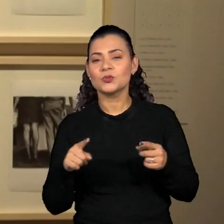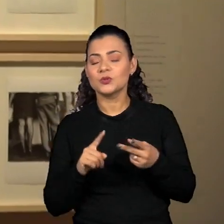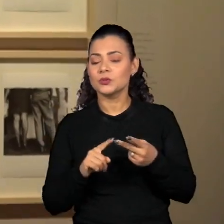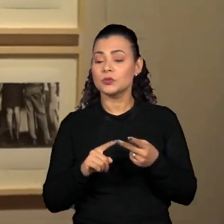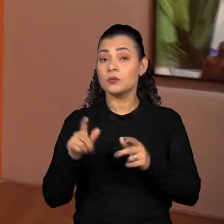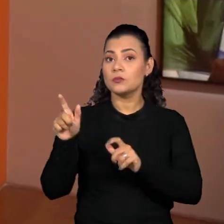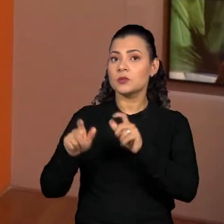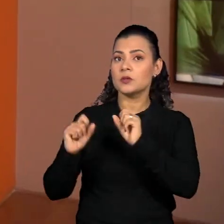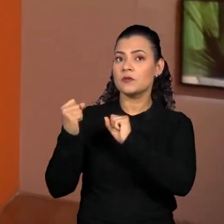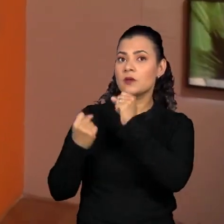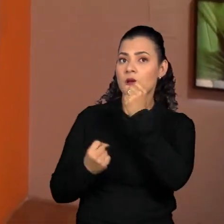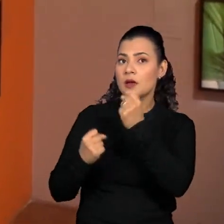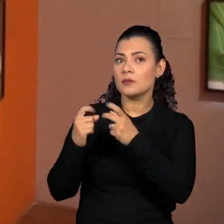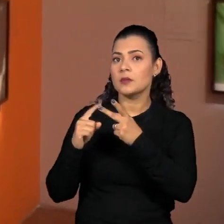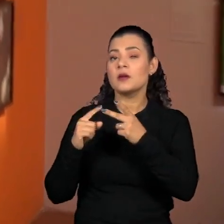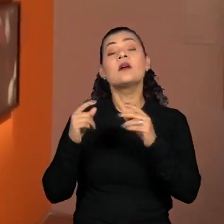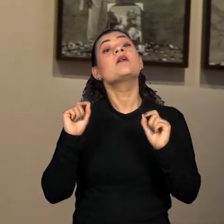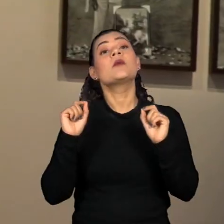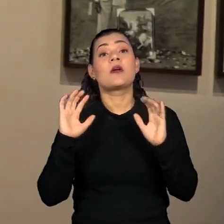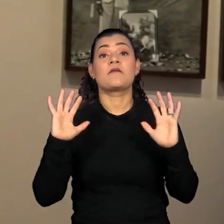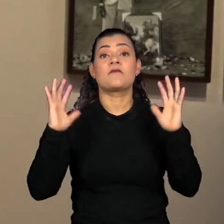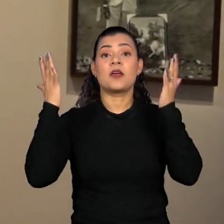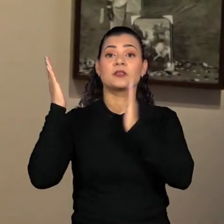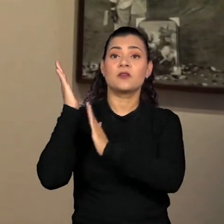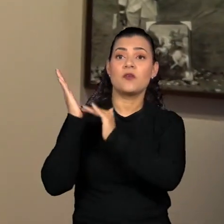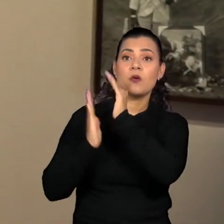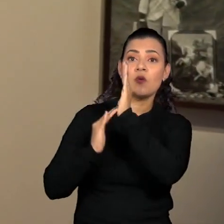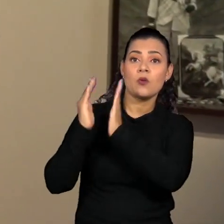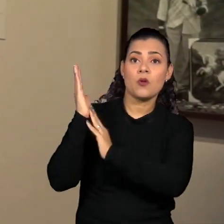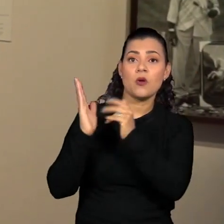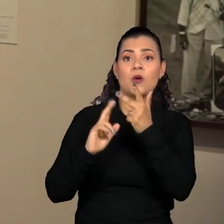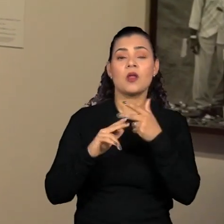da fábrica, as festas folclóricas, religiosas,